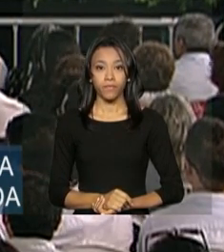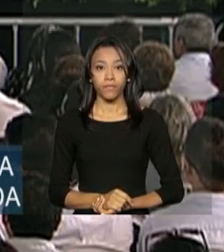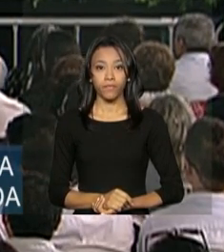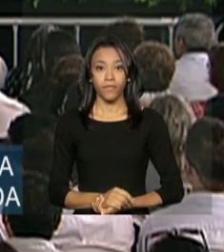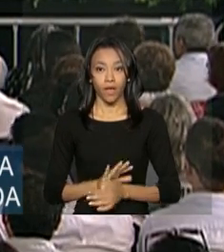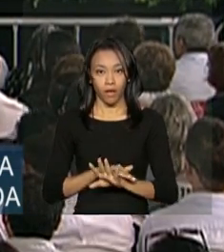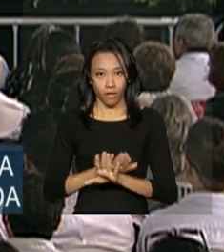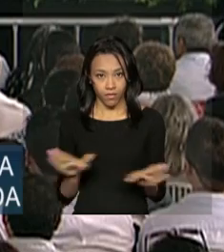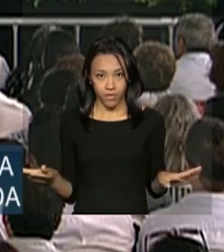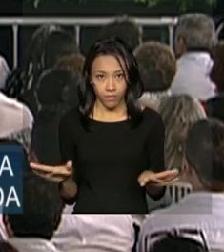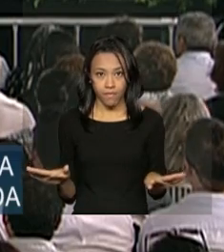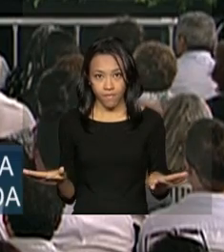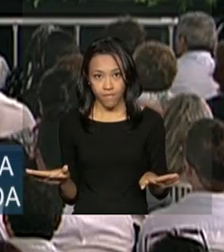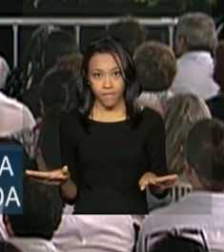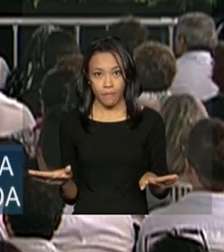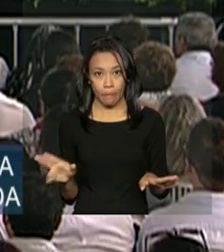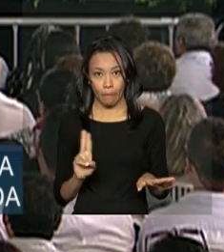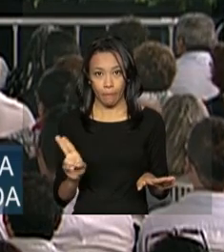Acabou.